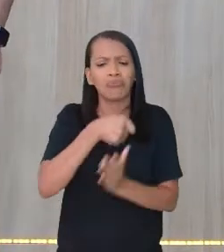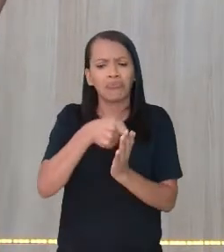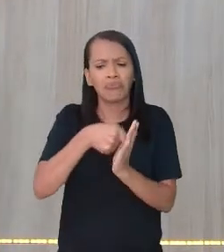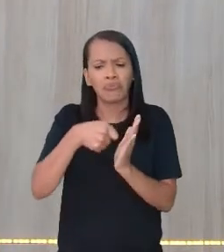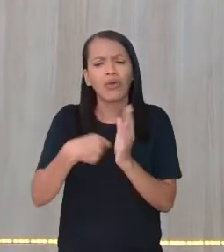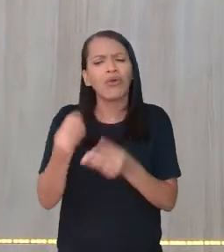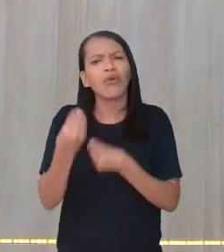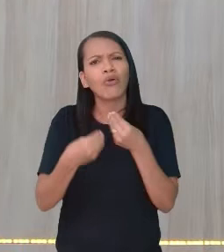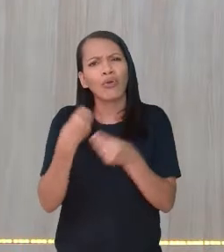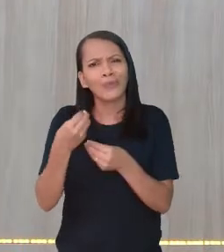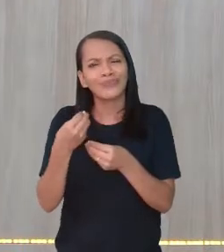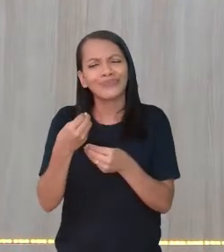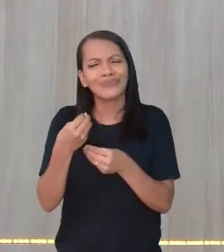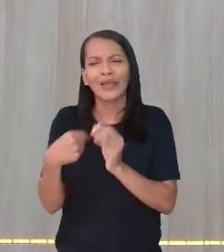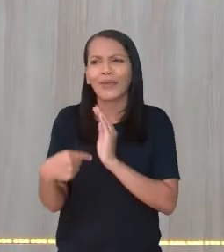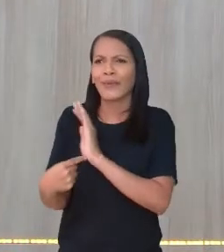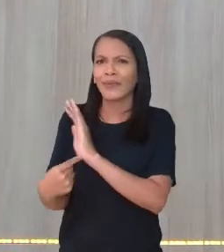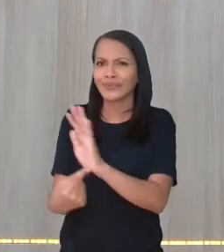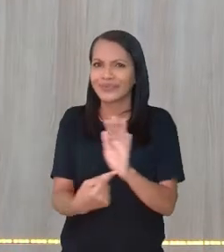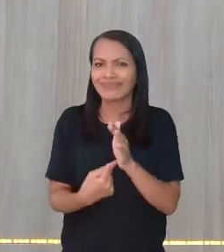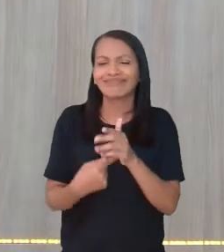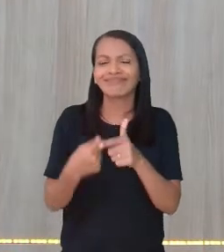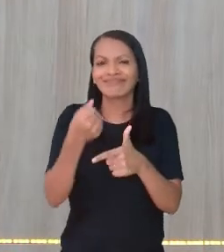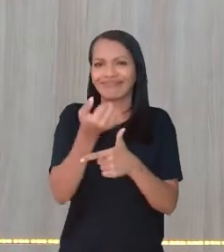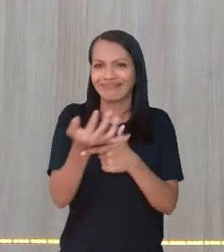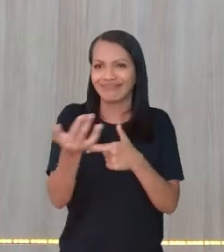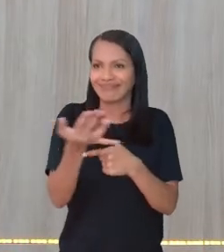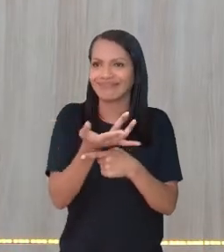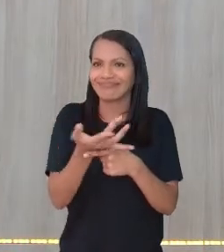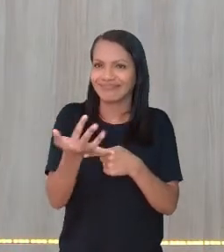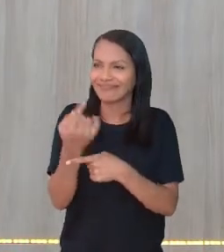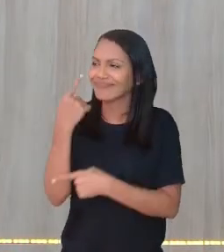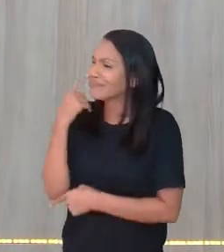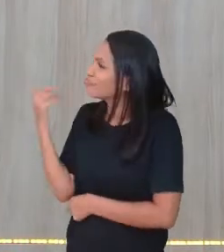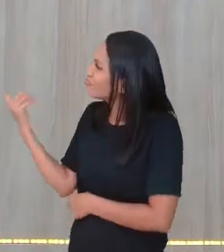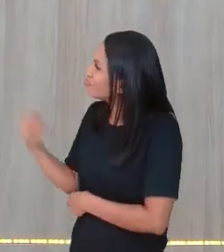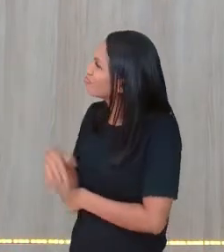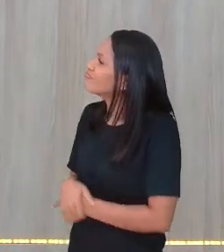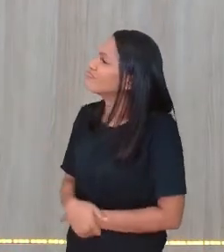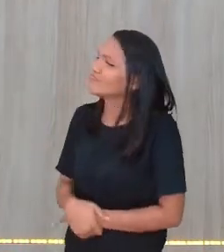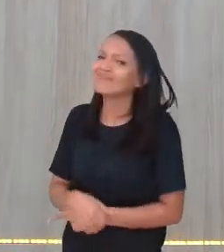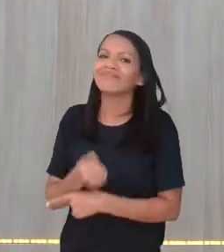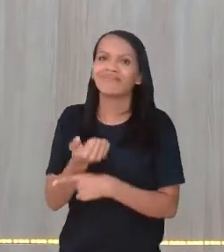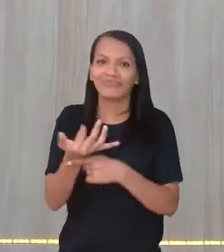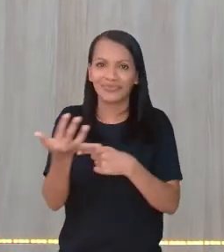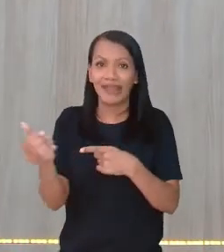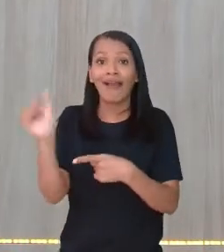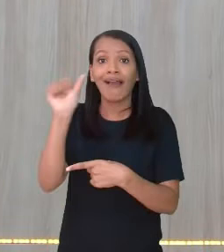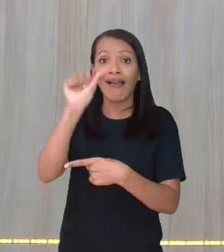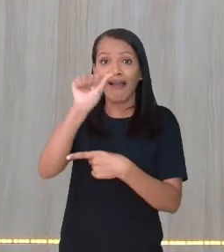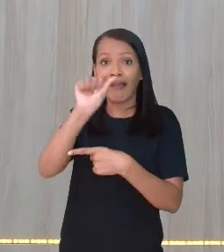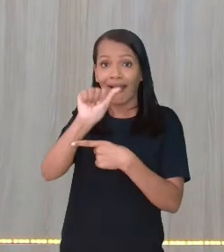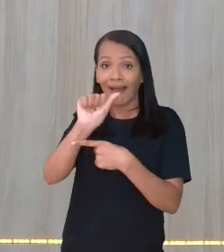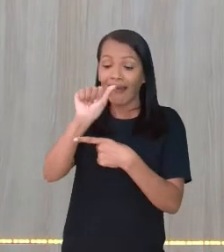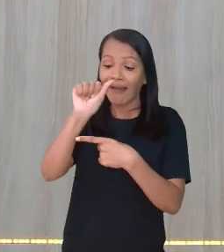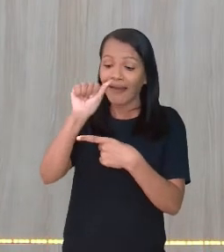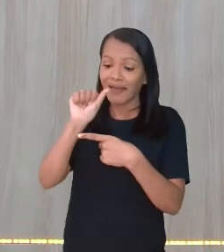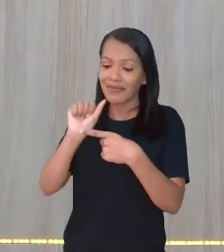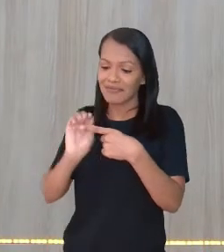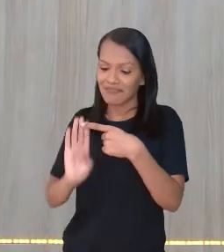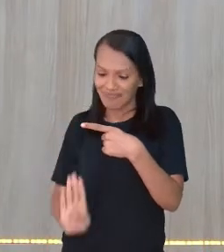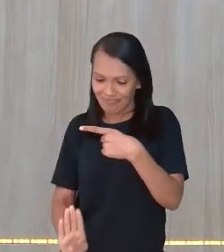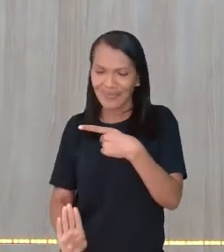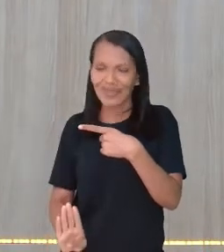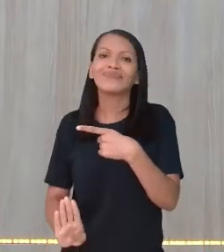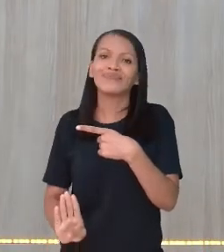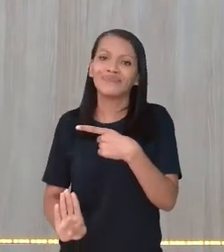Então eu tenho aqui, ó, uma fração A dividido por B, e a única restrição é que esse B aqui, lembra,